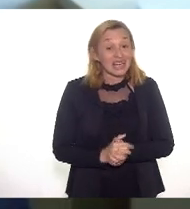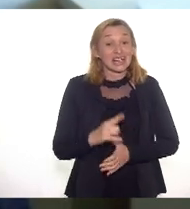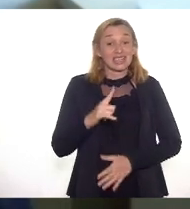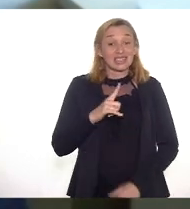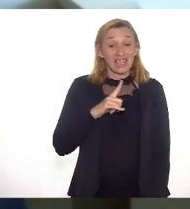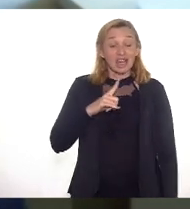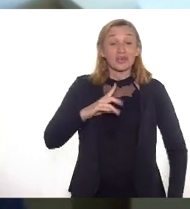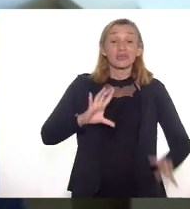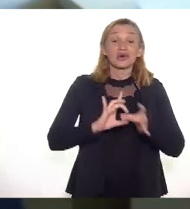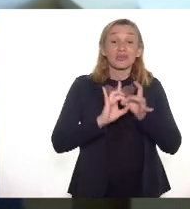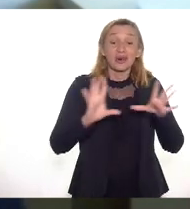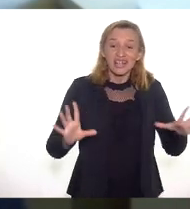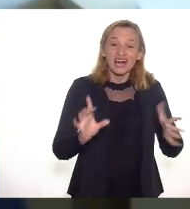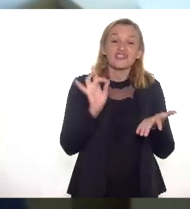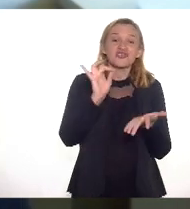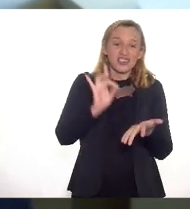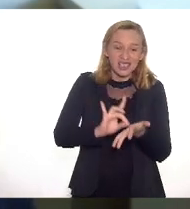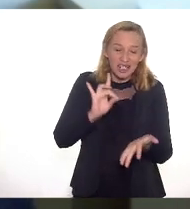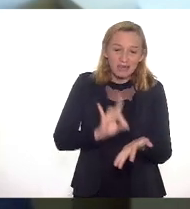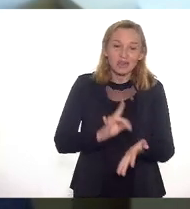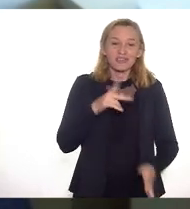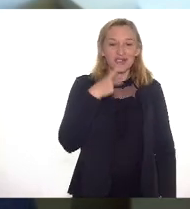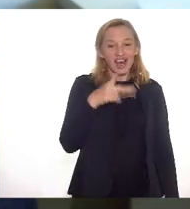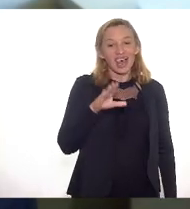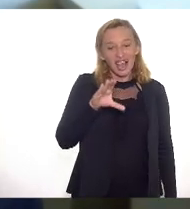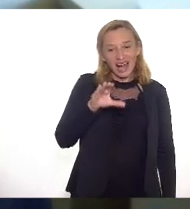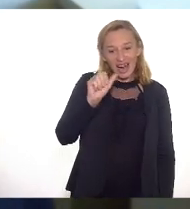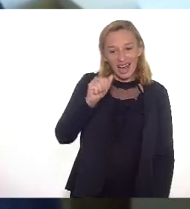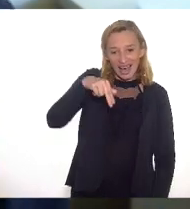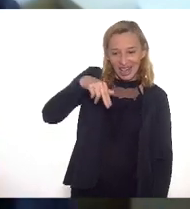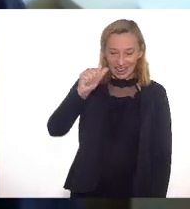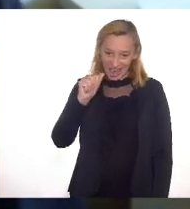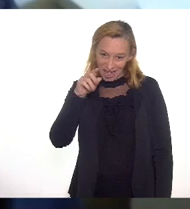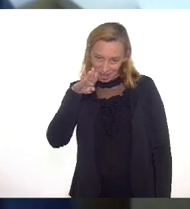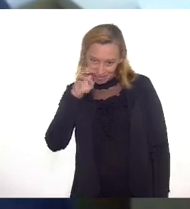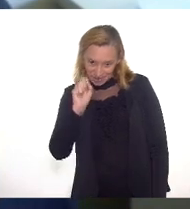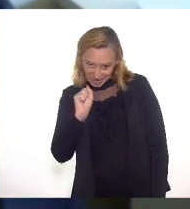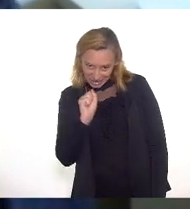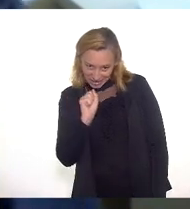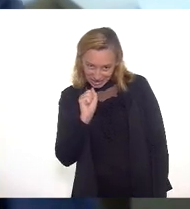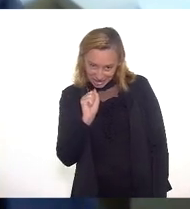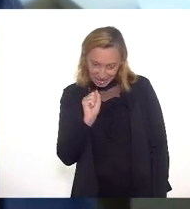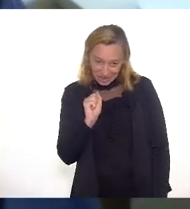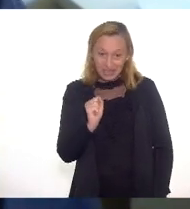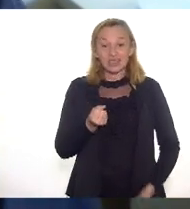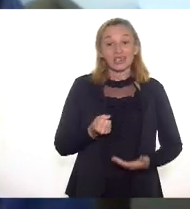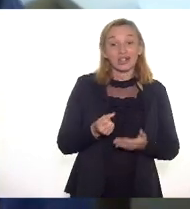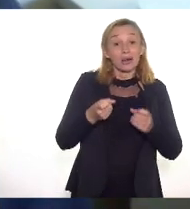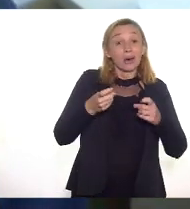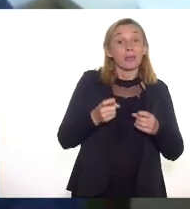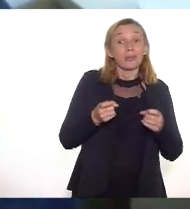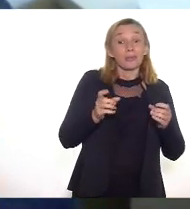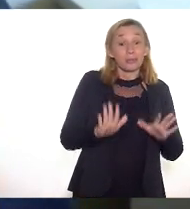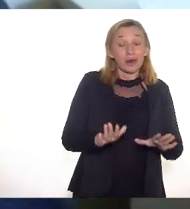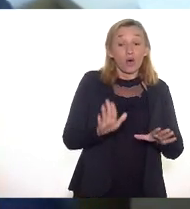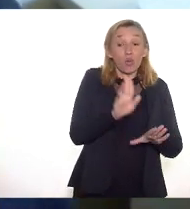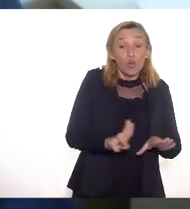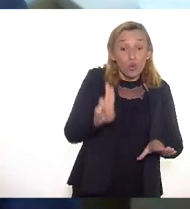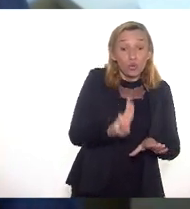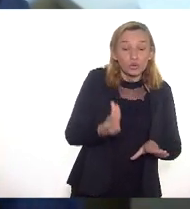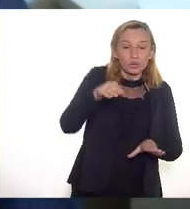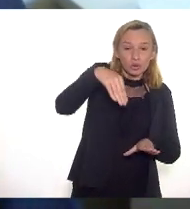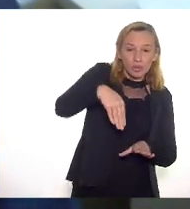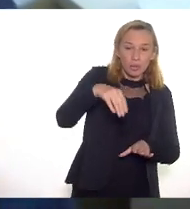autoridade para realmente dizer que a cannabis para fins medicinais